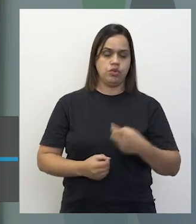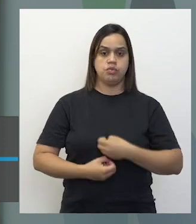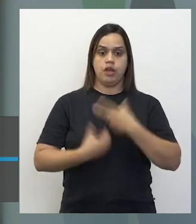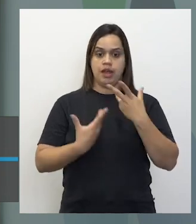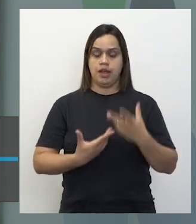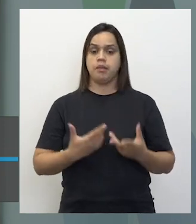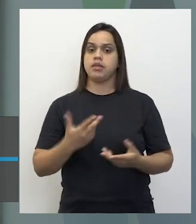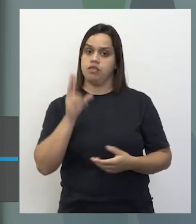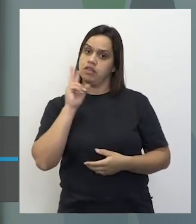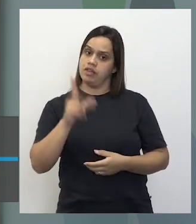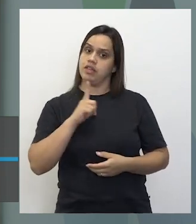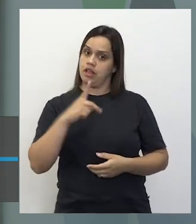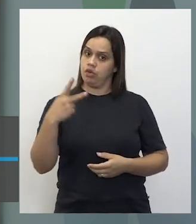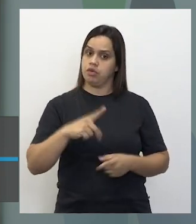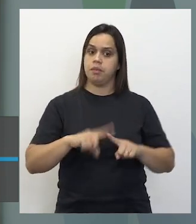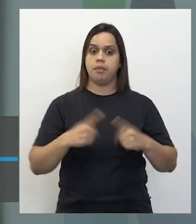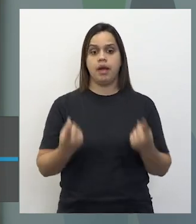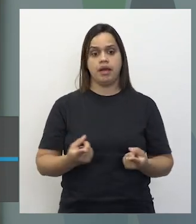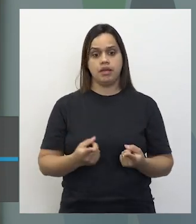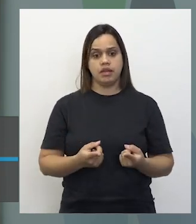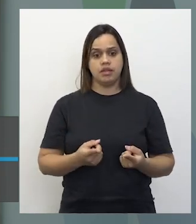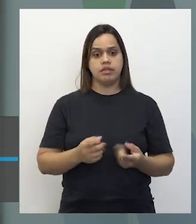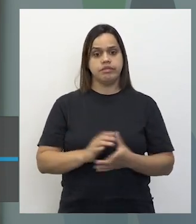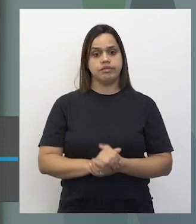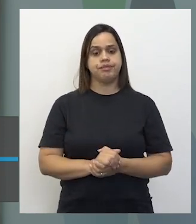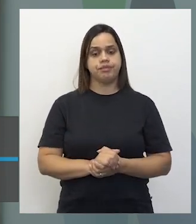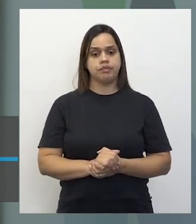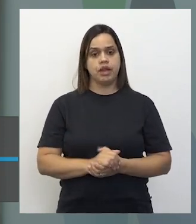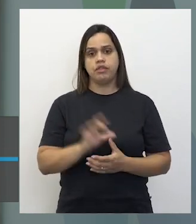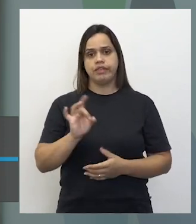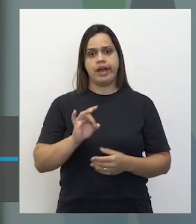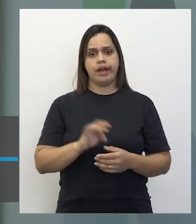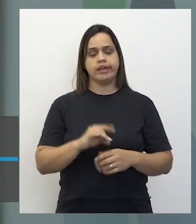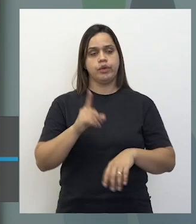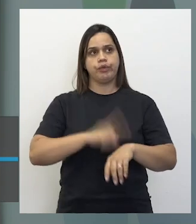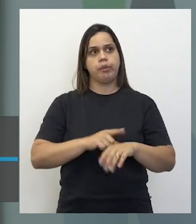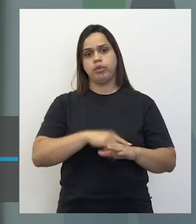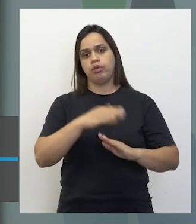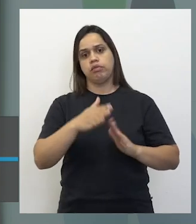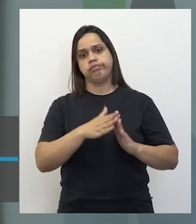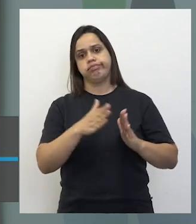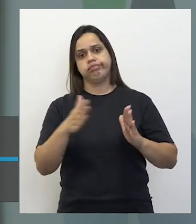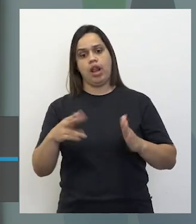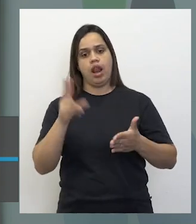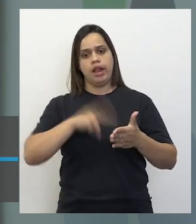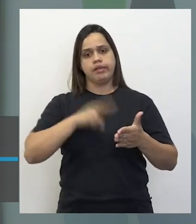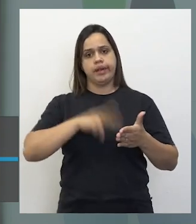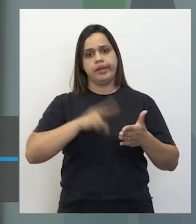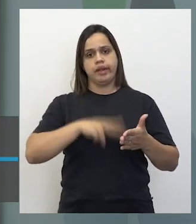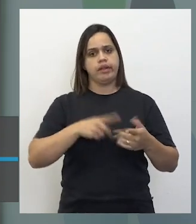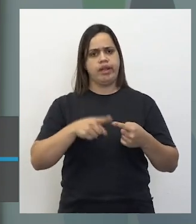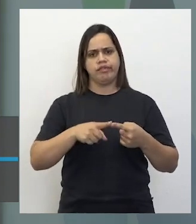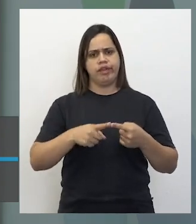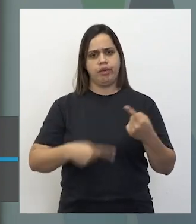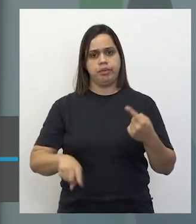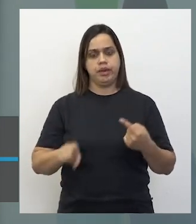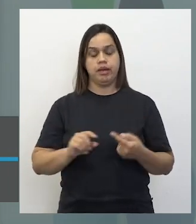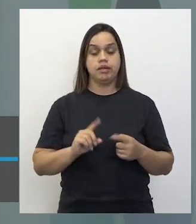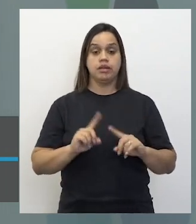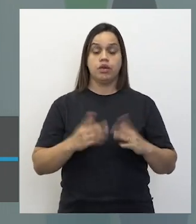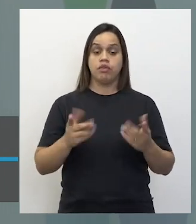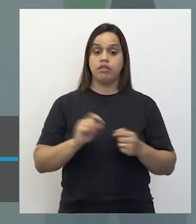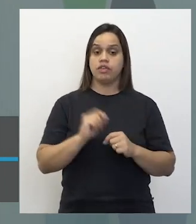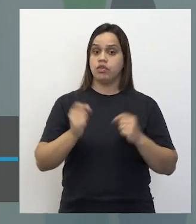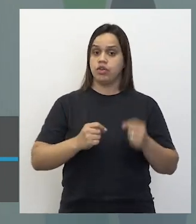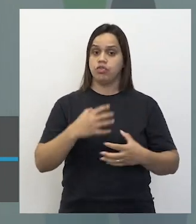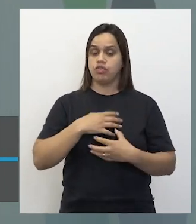serão 2 poemas, mas ficaria só lendo o poema, não teria muito sentido fazer isso aqui. E a gente vai fazer de uma